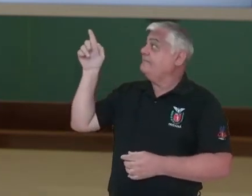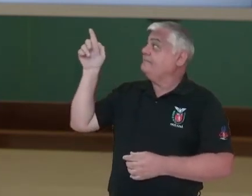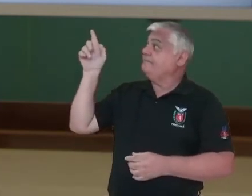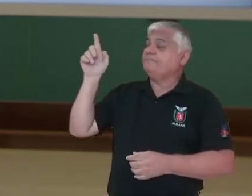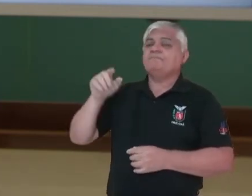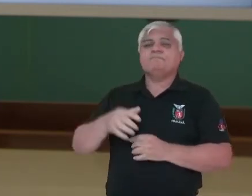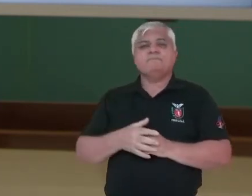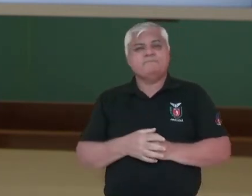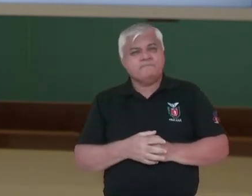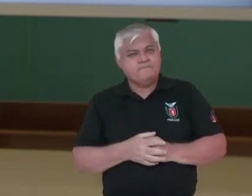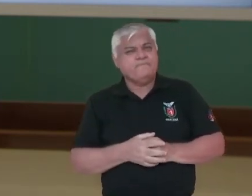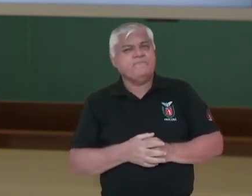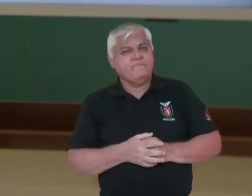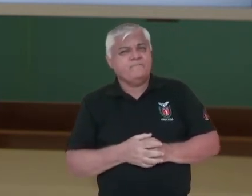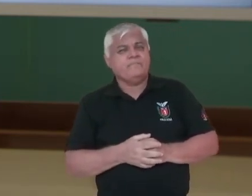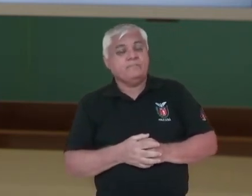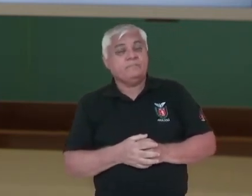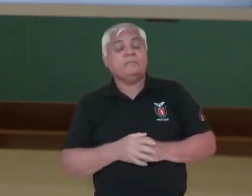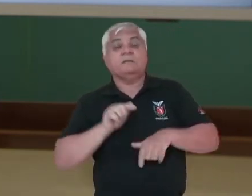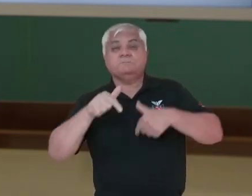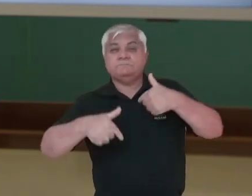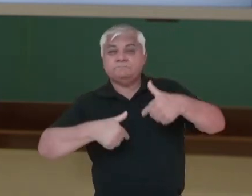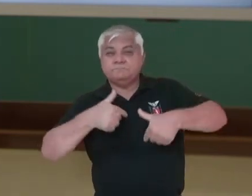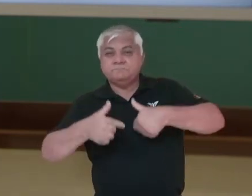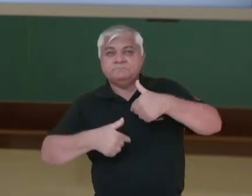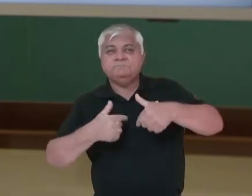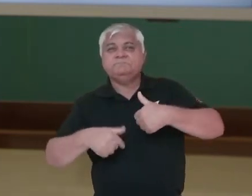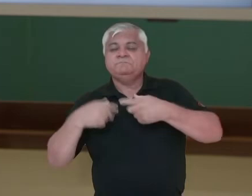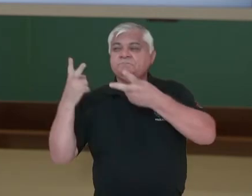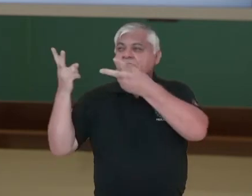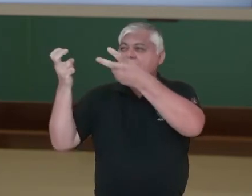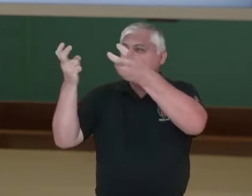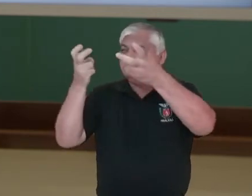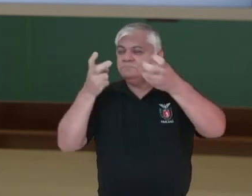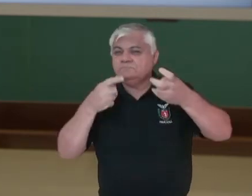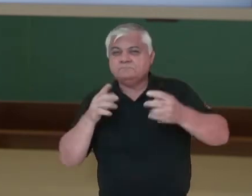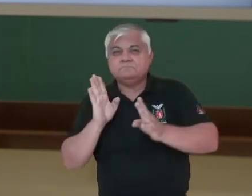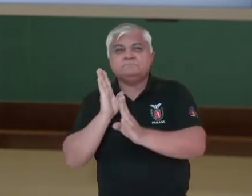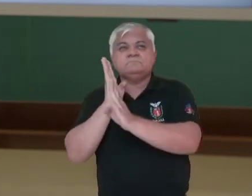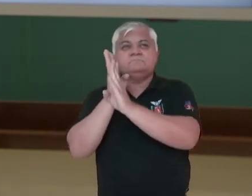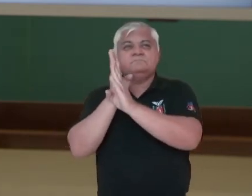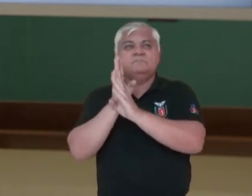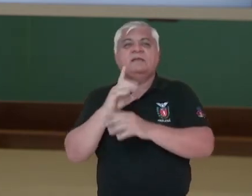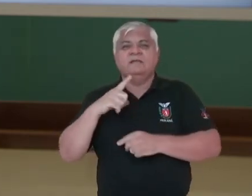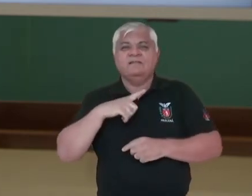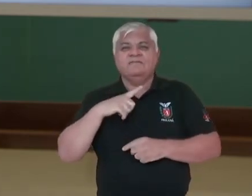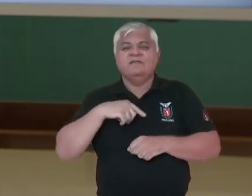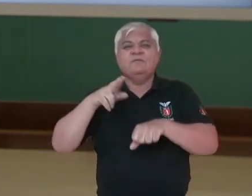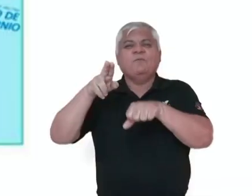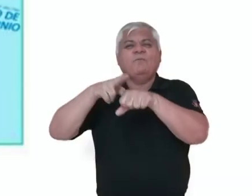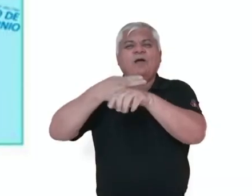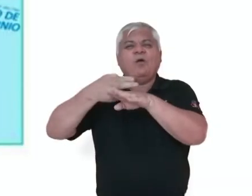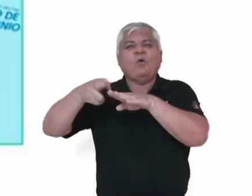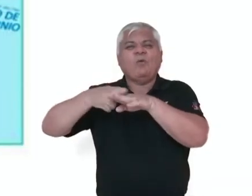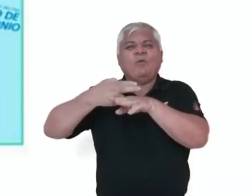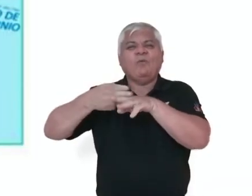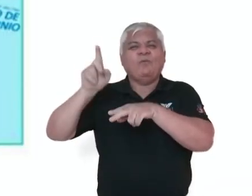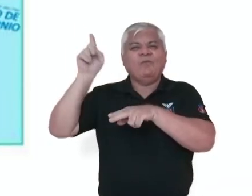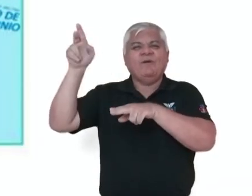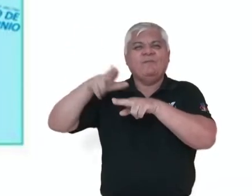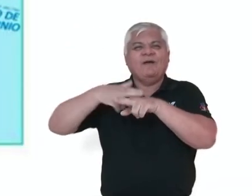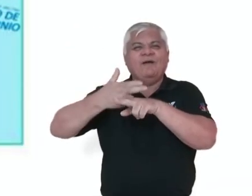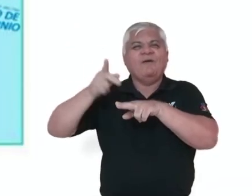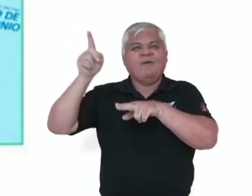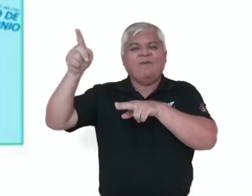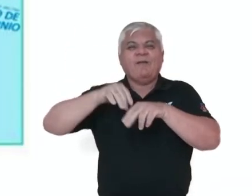vai mostrar essas atividades, né? Então a gente consegue identificar. Aqui nós temos a área de exploração das chamadas drogas do